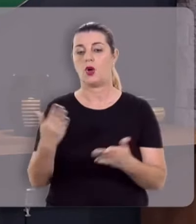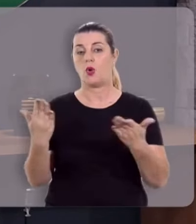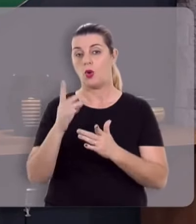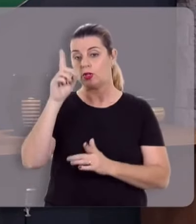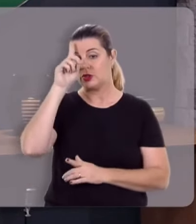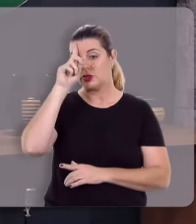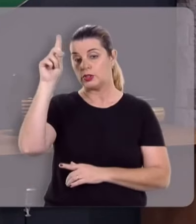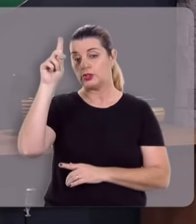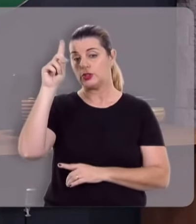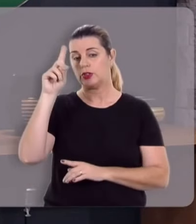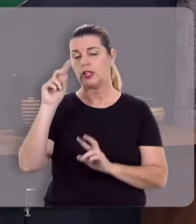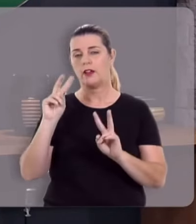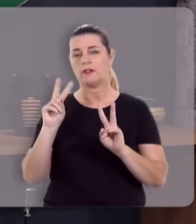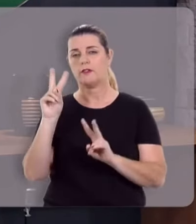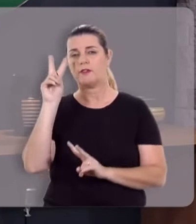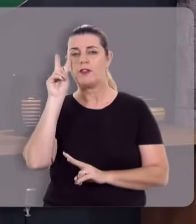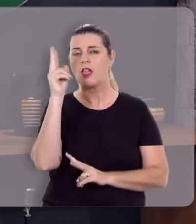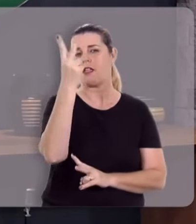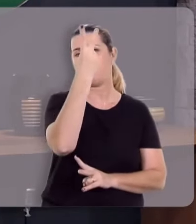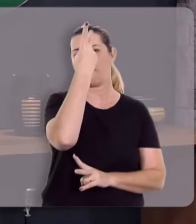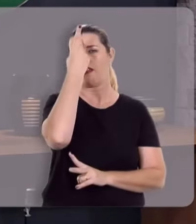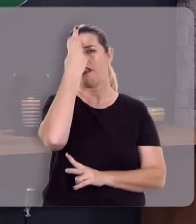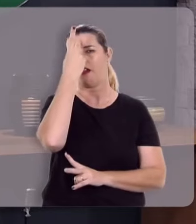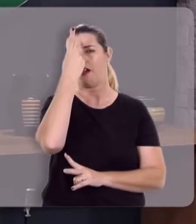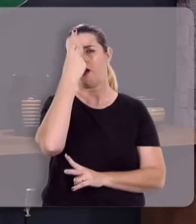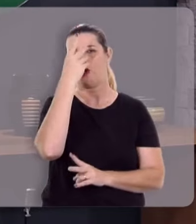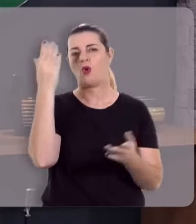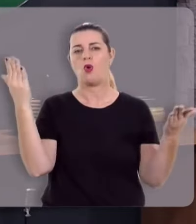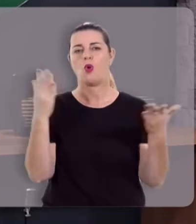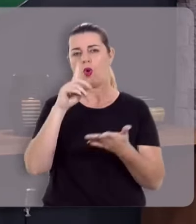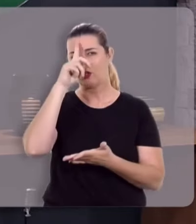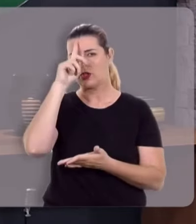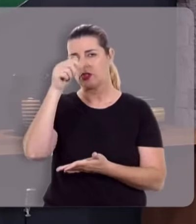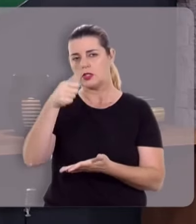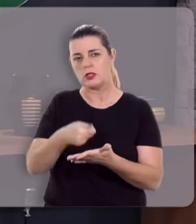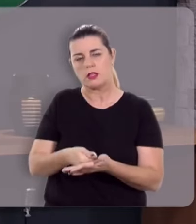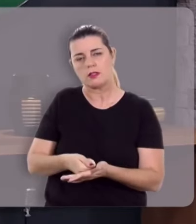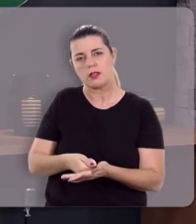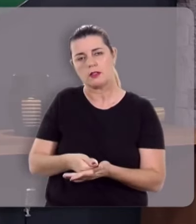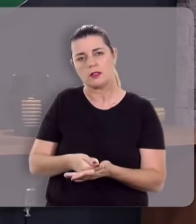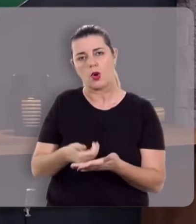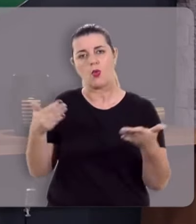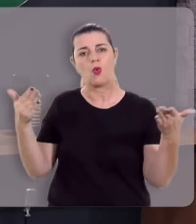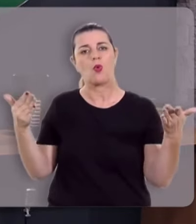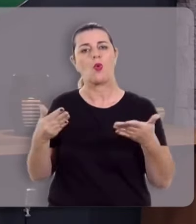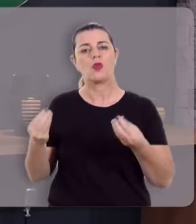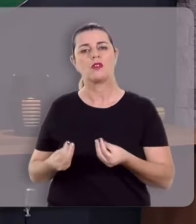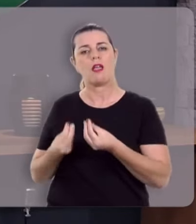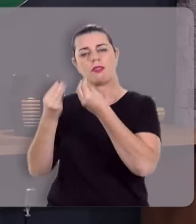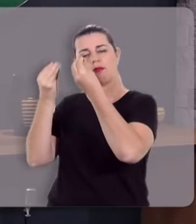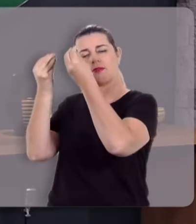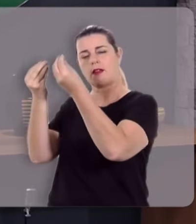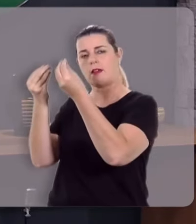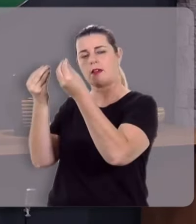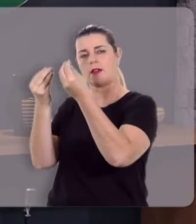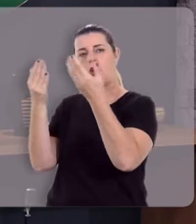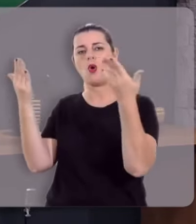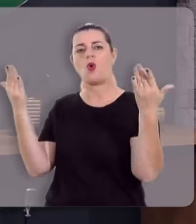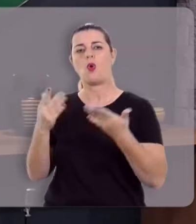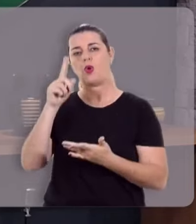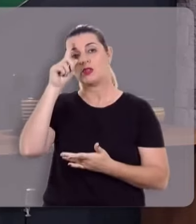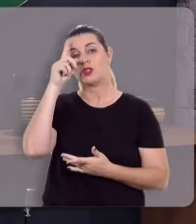o dia da virada, hoje pode ser o dia da decisão, hoje pode ser o dia da entrega, hoje pode ser